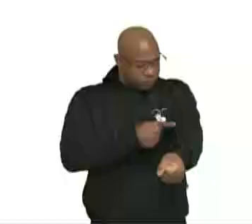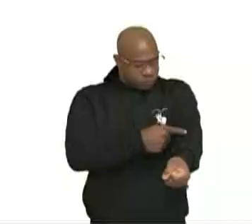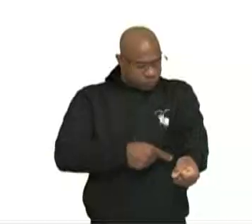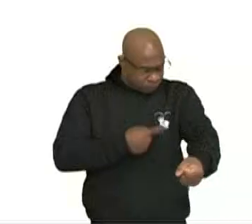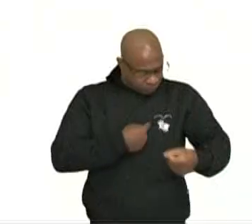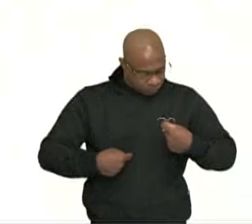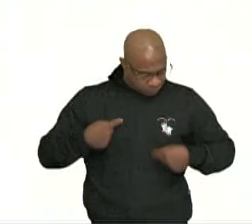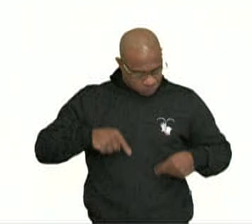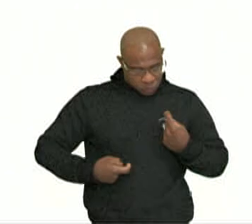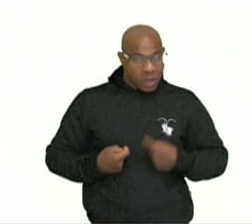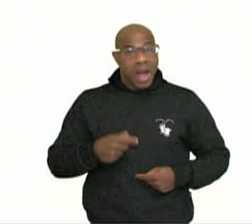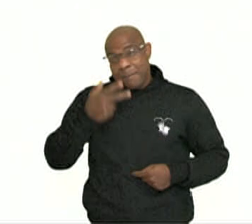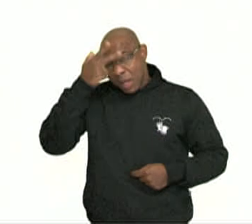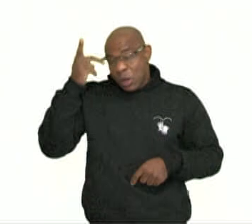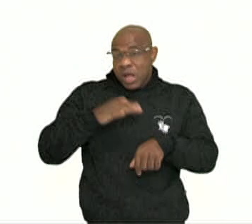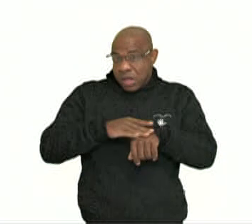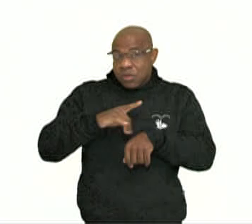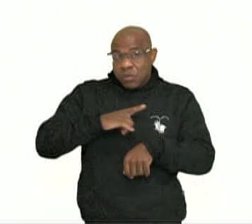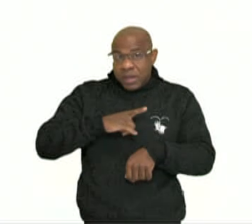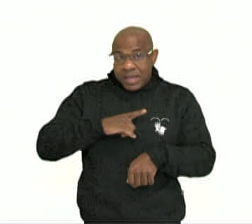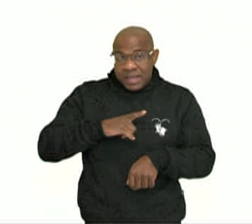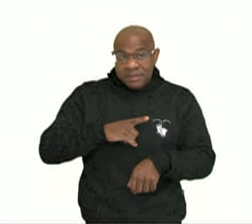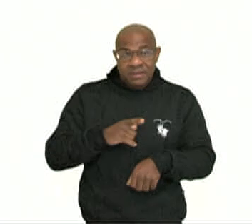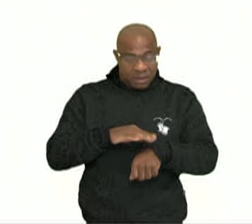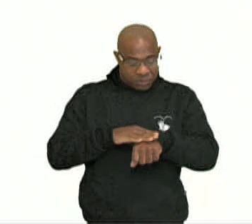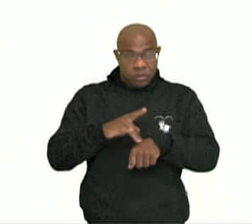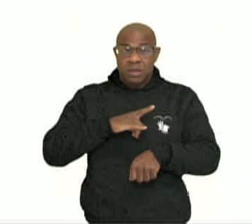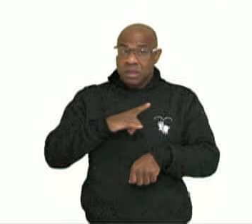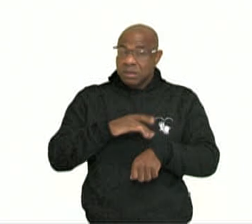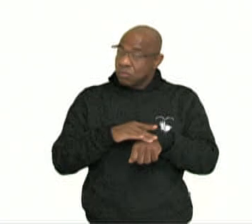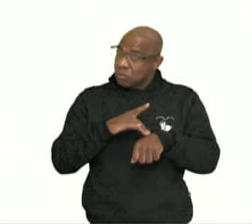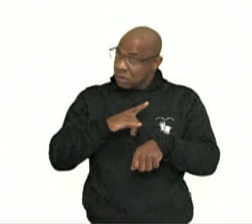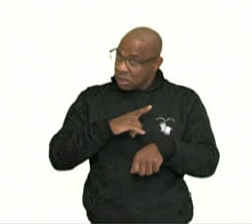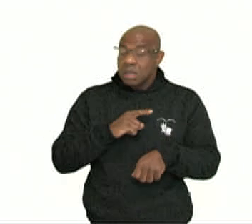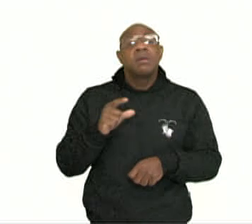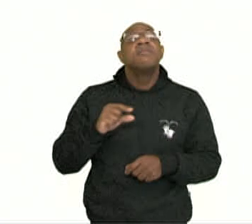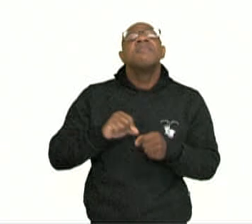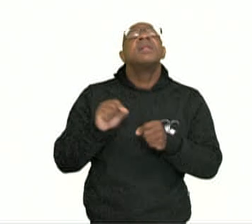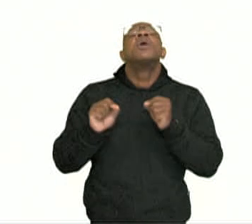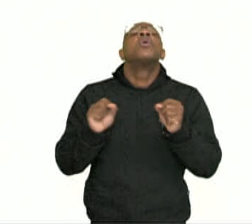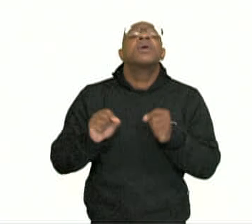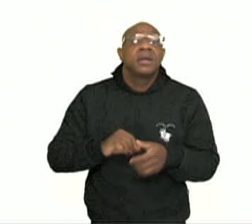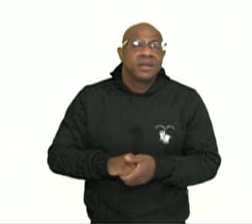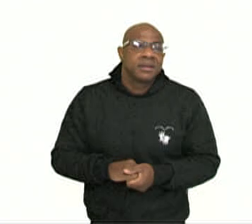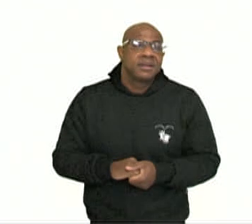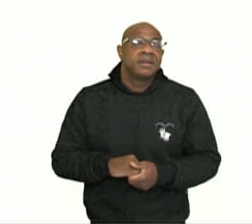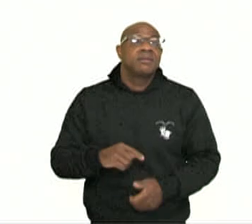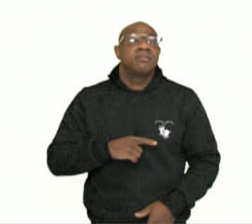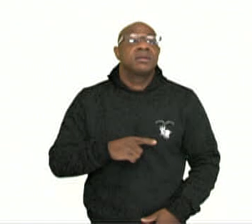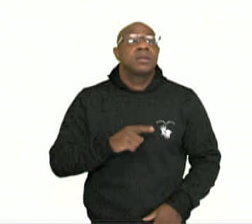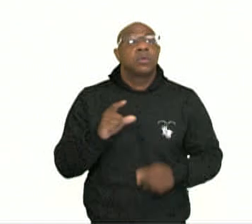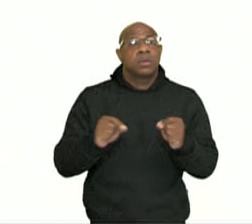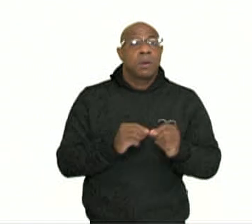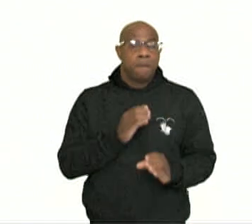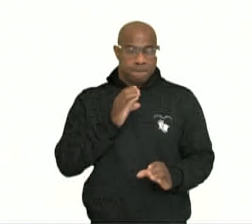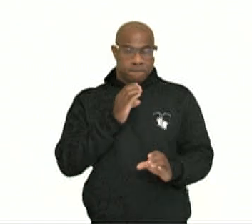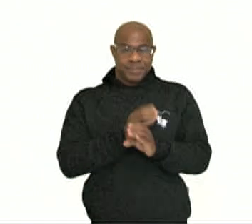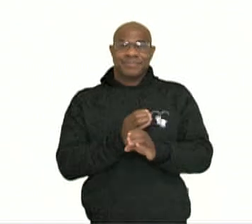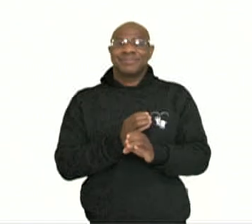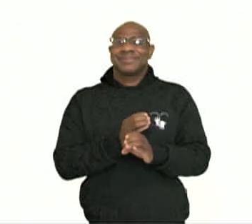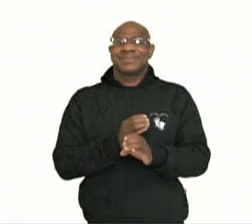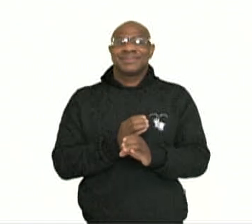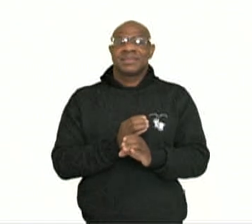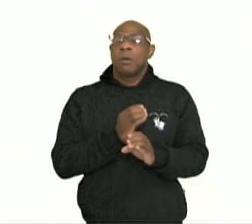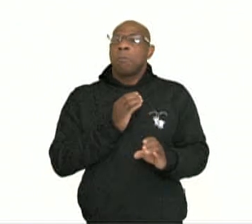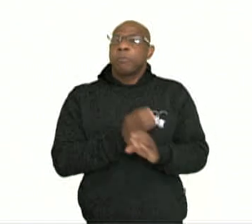linfáticos, a pessoa infectada, né, da pessoa infectada, eles vão fazer o quê? Vão bloquear, vão